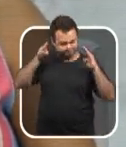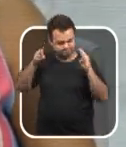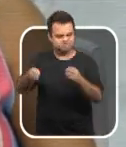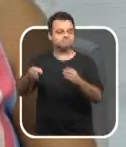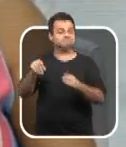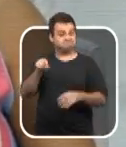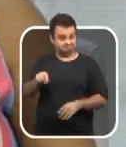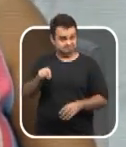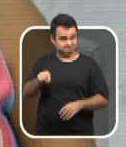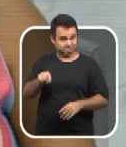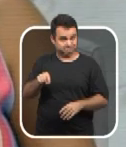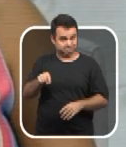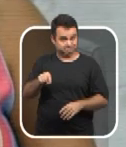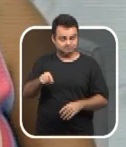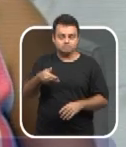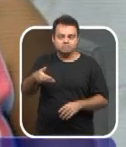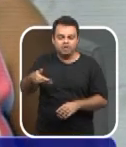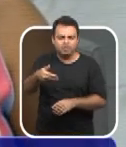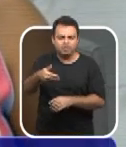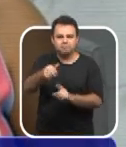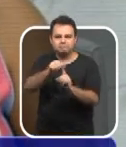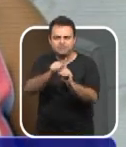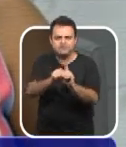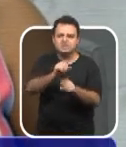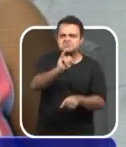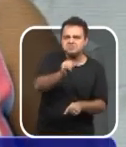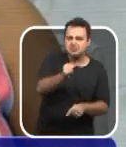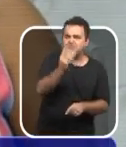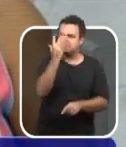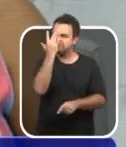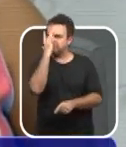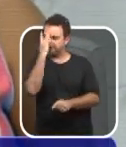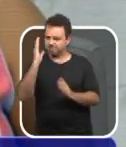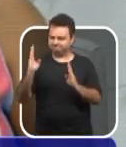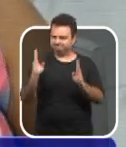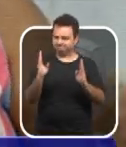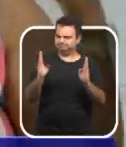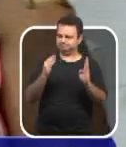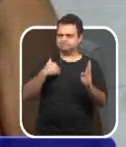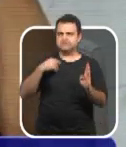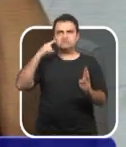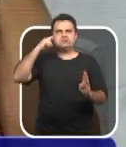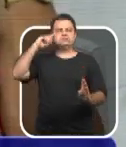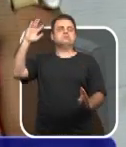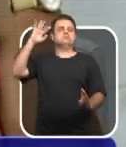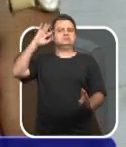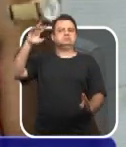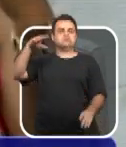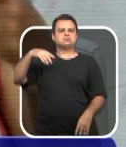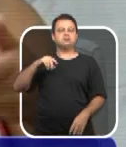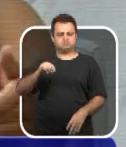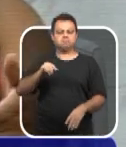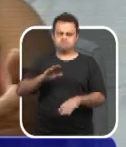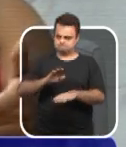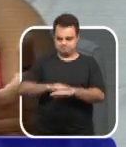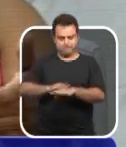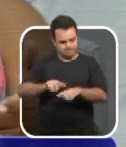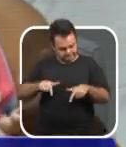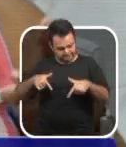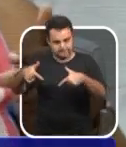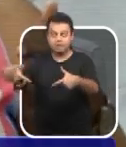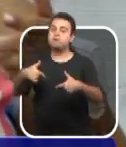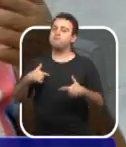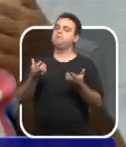acho fundamental que logo no começo do ano, nos primeiros meses, essa minha ideia ela já esteja sendo